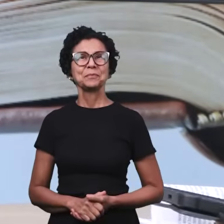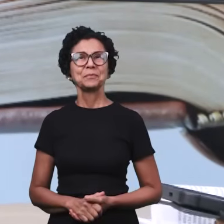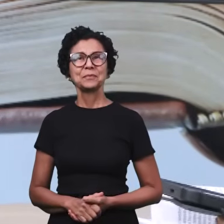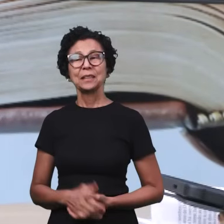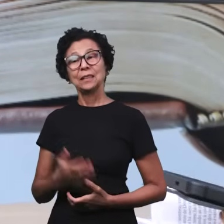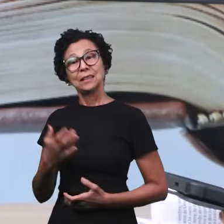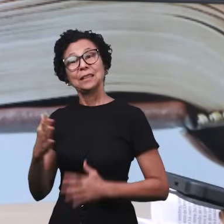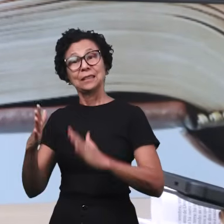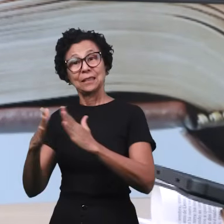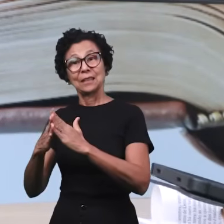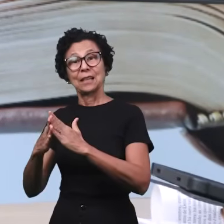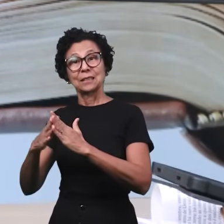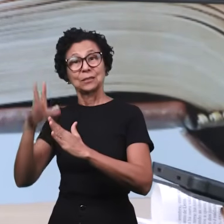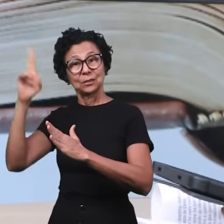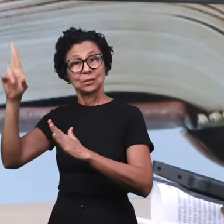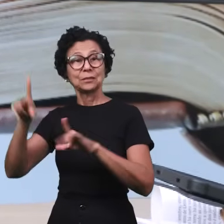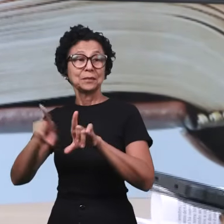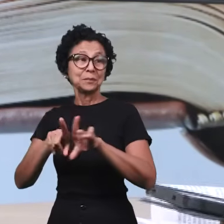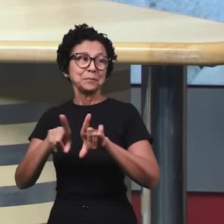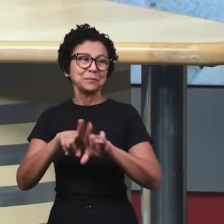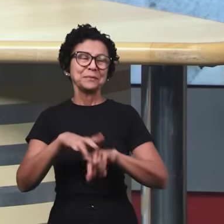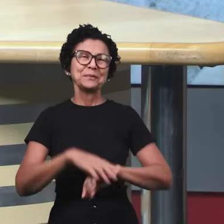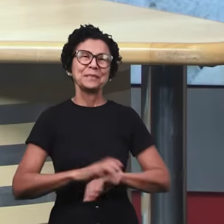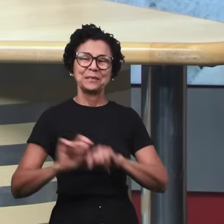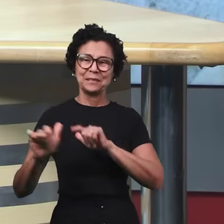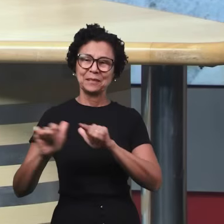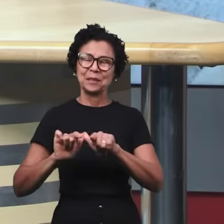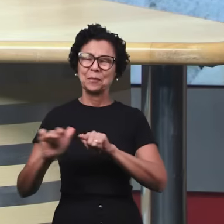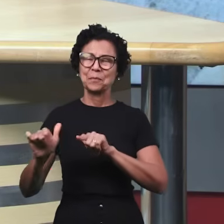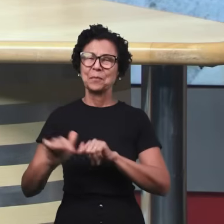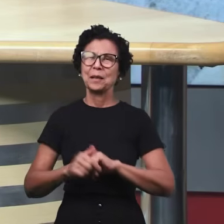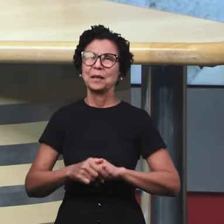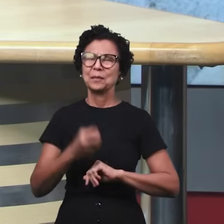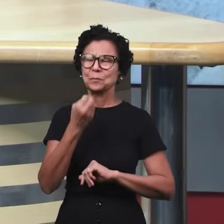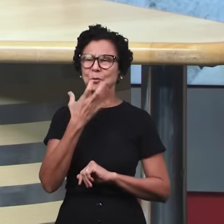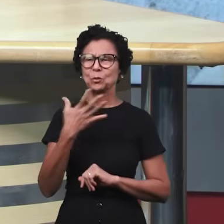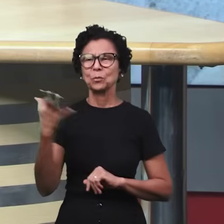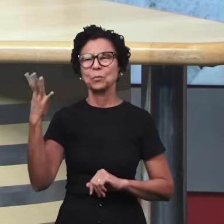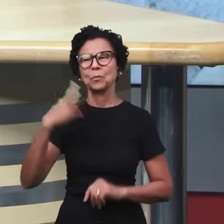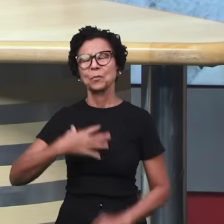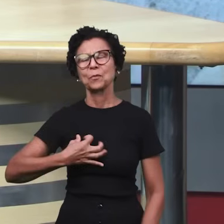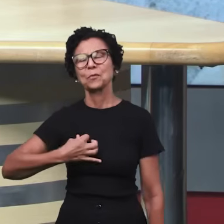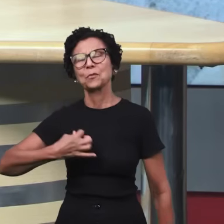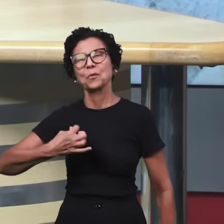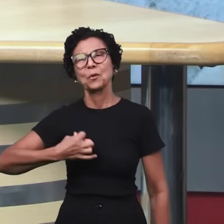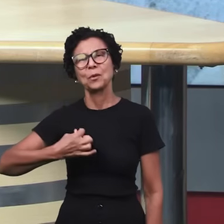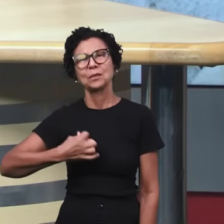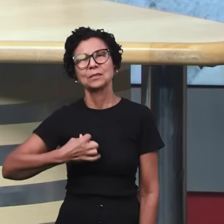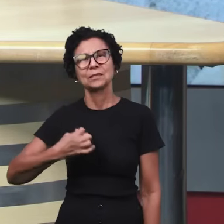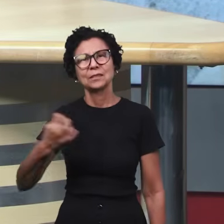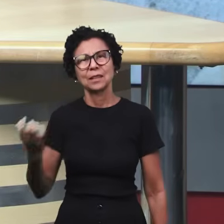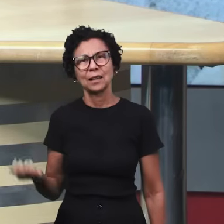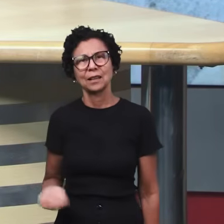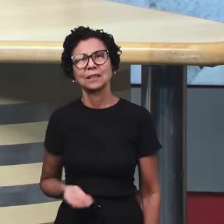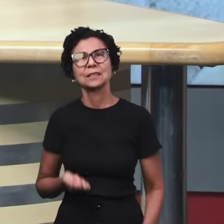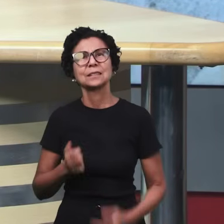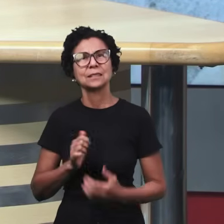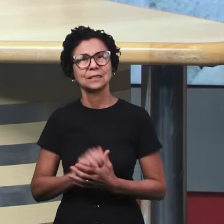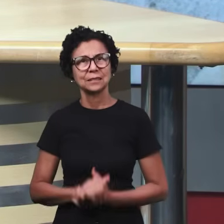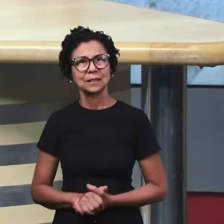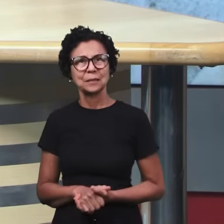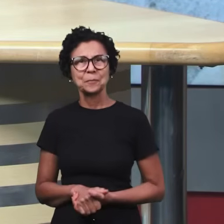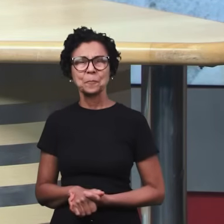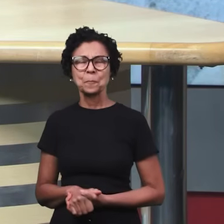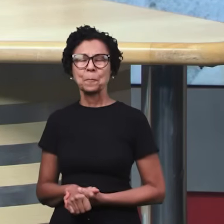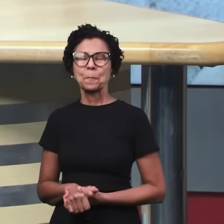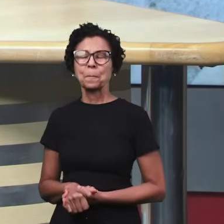Senhor também, né? Que é uma bênção, né, Eveline? Trabalho da casa do Senhor, um trabalho voluntário. É a nossa entrega voluntária. Quando